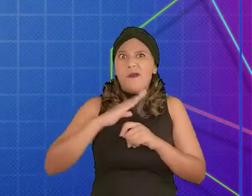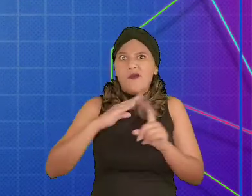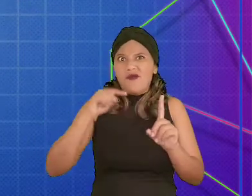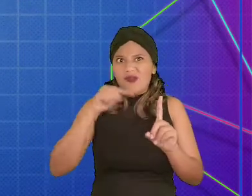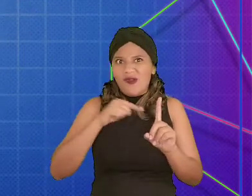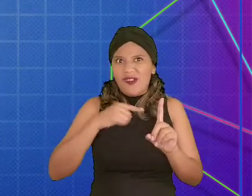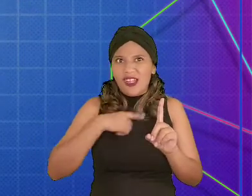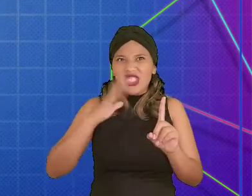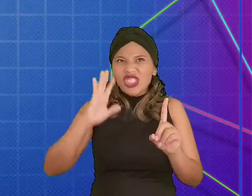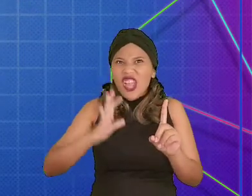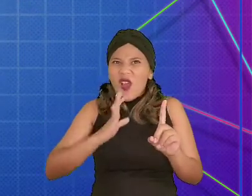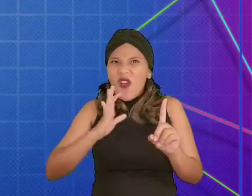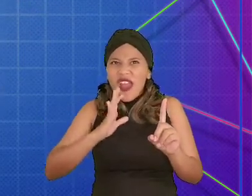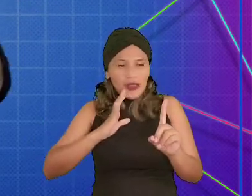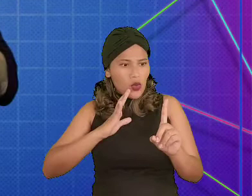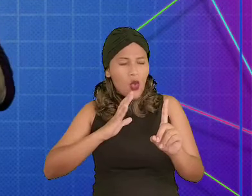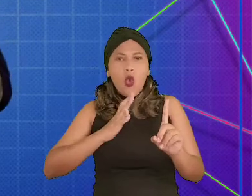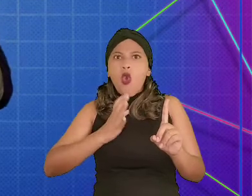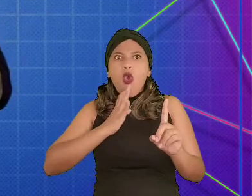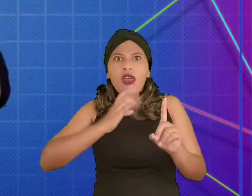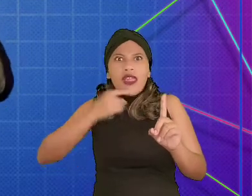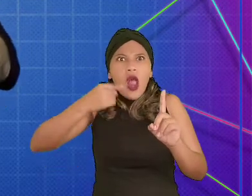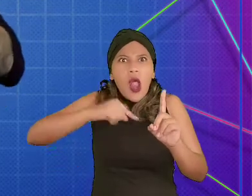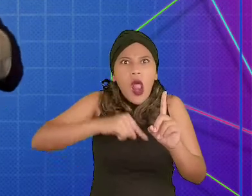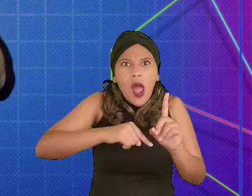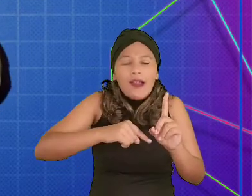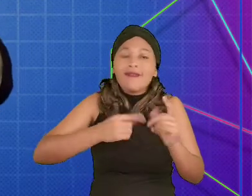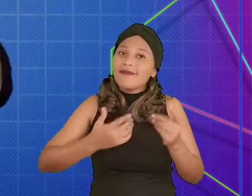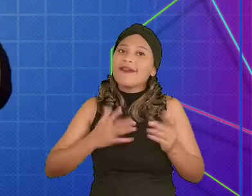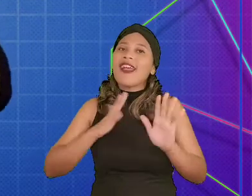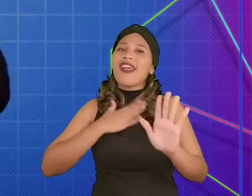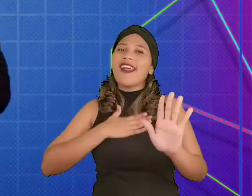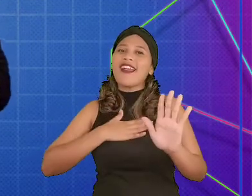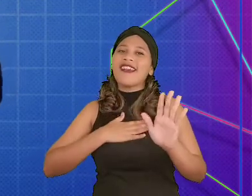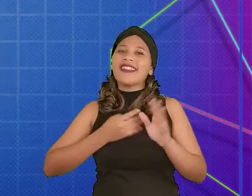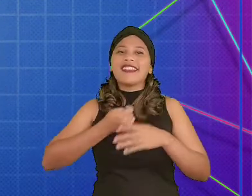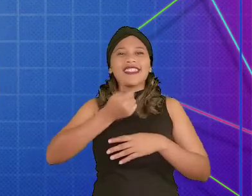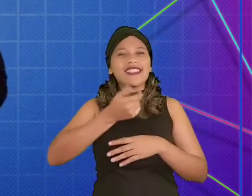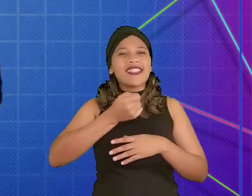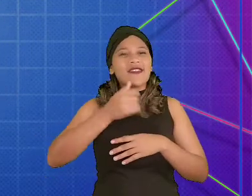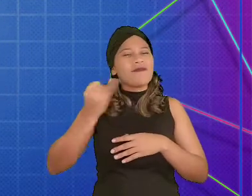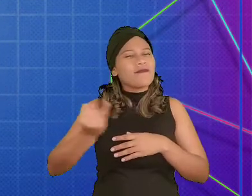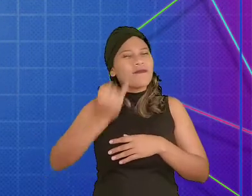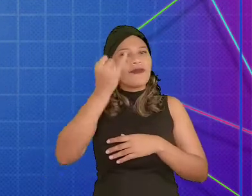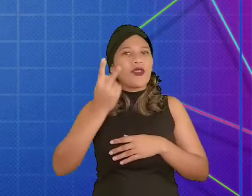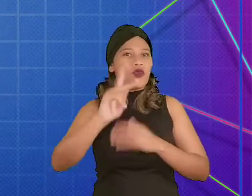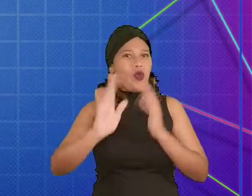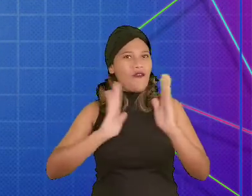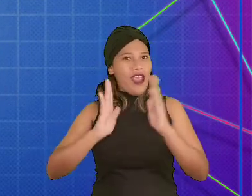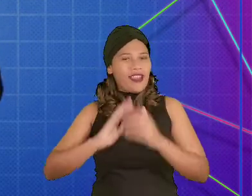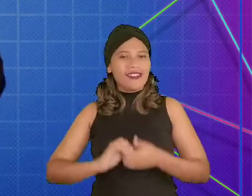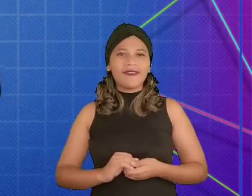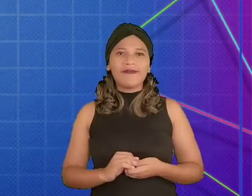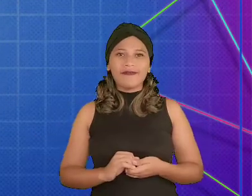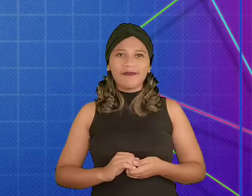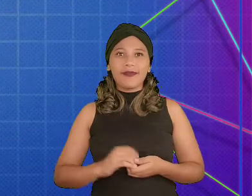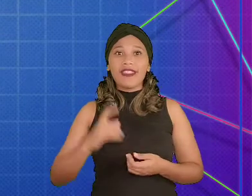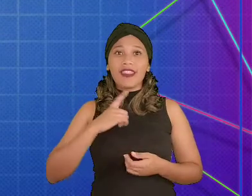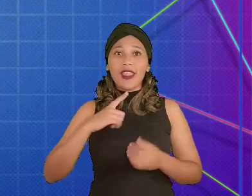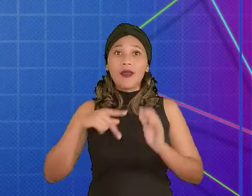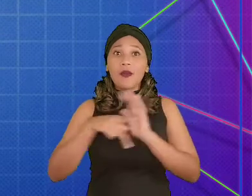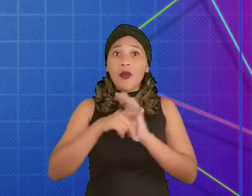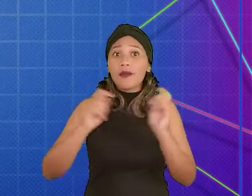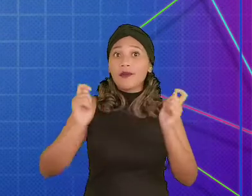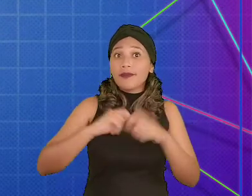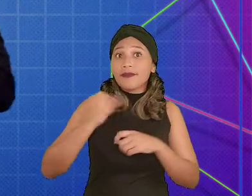do jogo que o jogador já conhece. Mas calma! Ainda há mais algumas dicas muito importantes para a sua fase. Pontos que